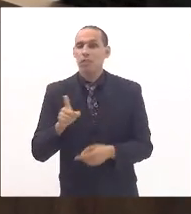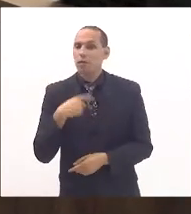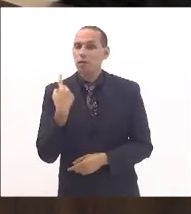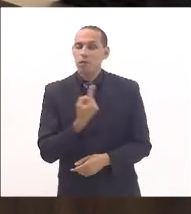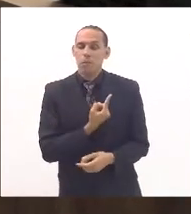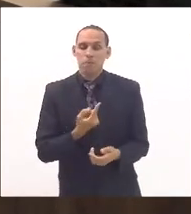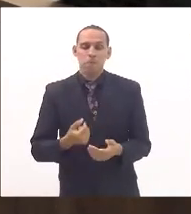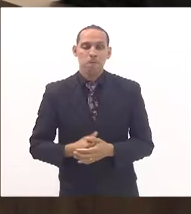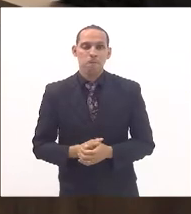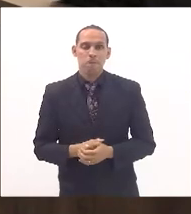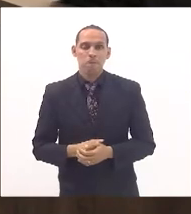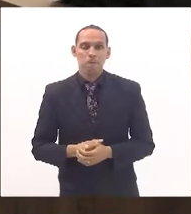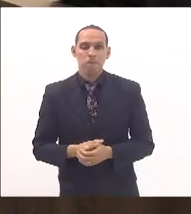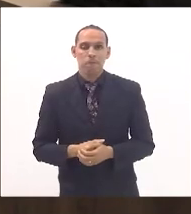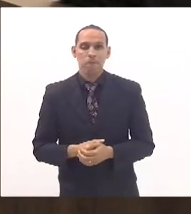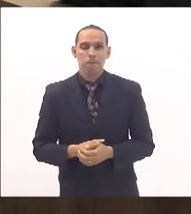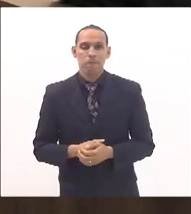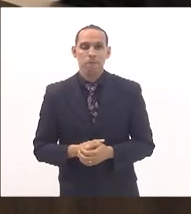gente,